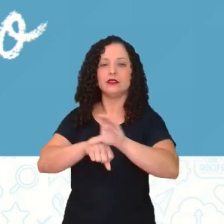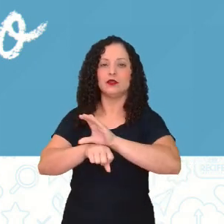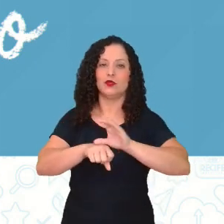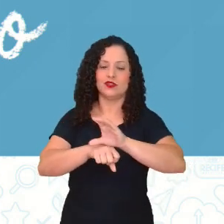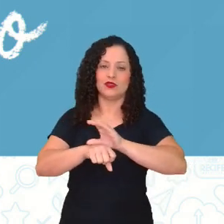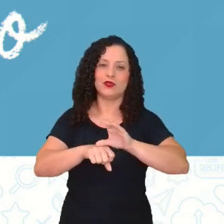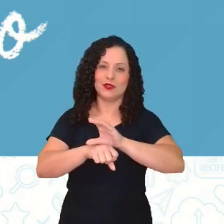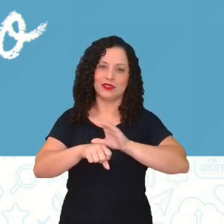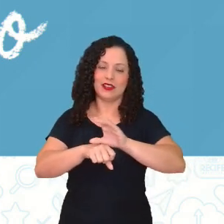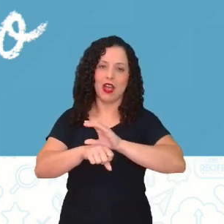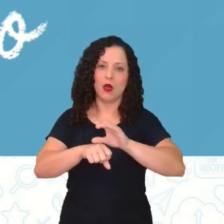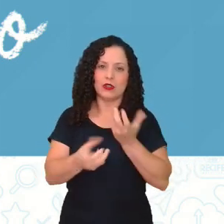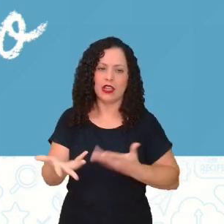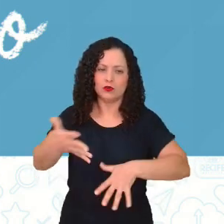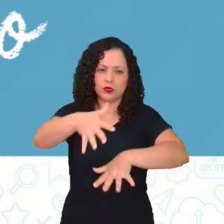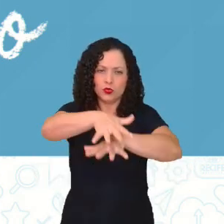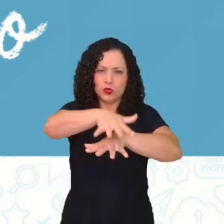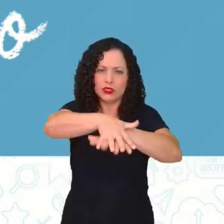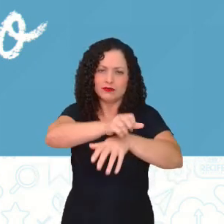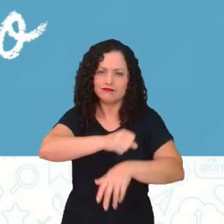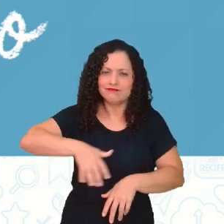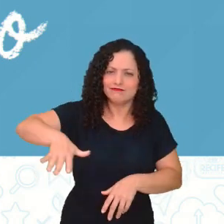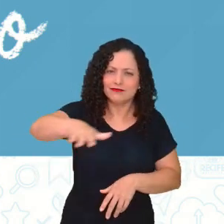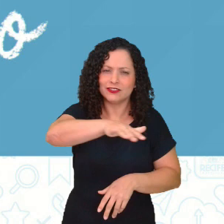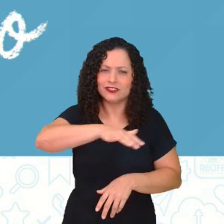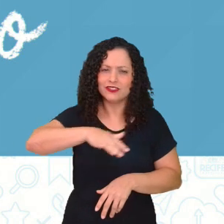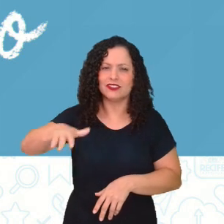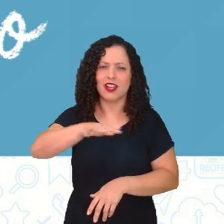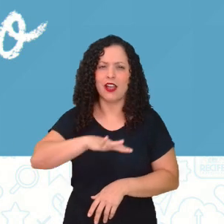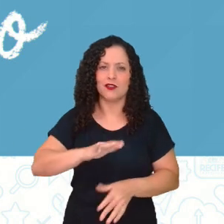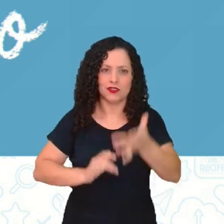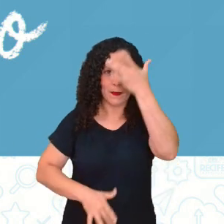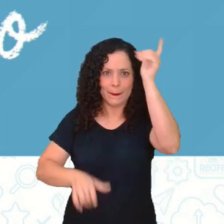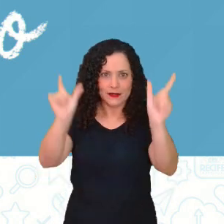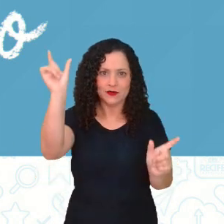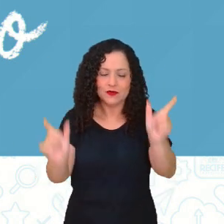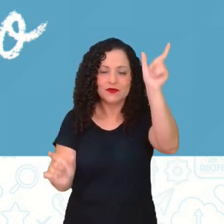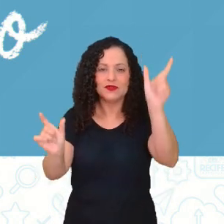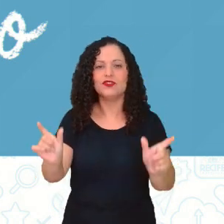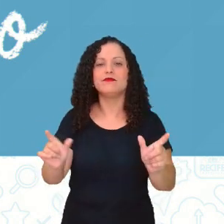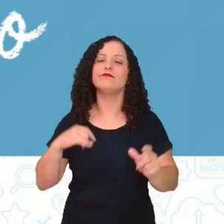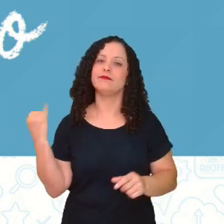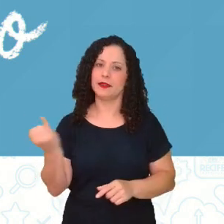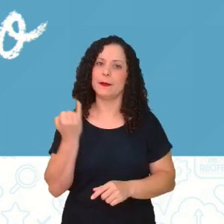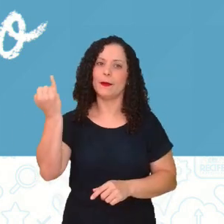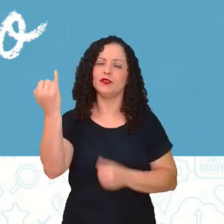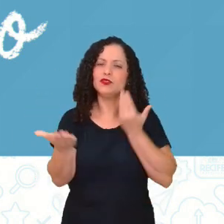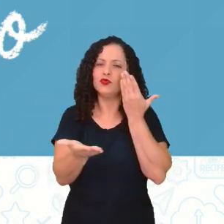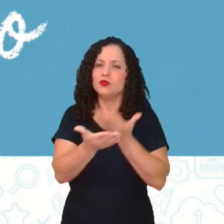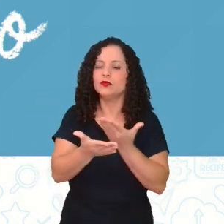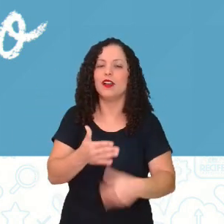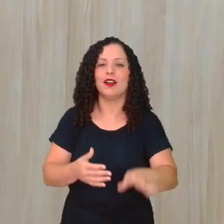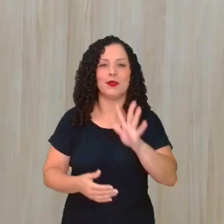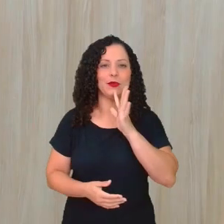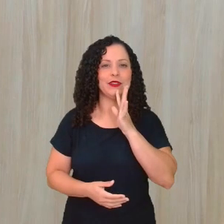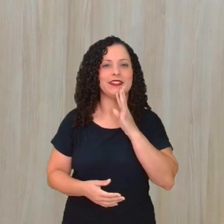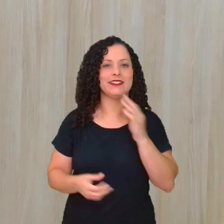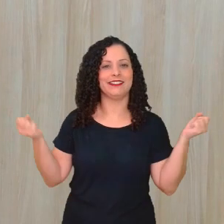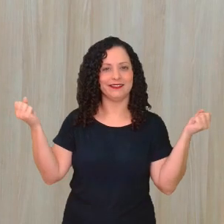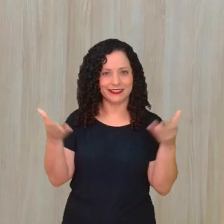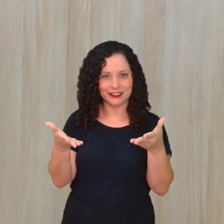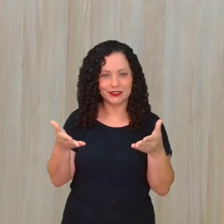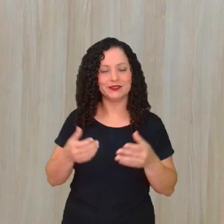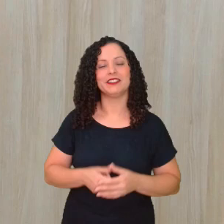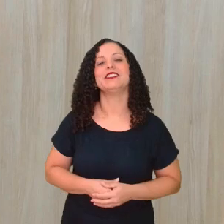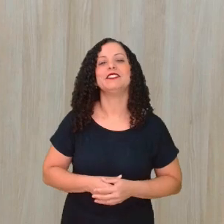constitucional, a gente incluir todos e todas, e é importante a gente falar sobre isso, certo? Algo aí